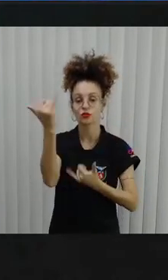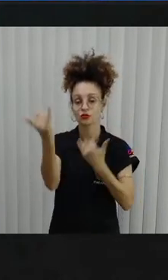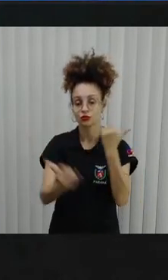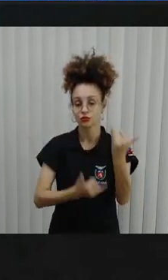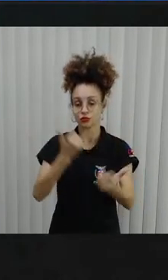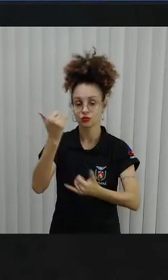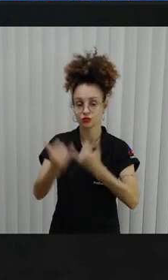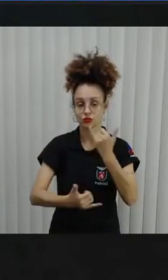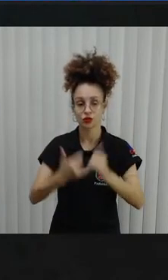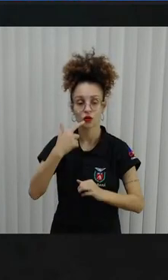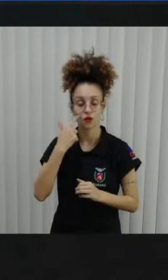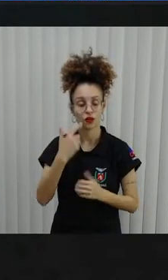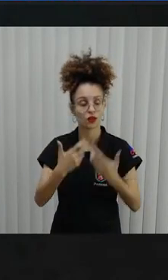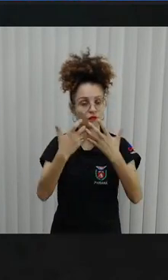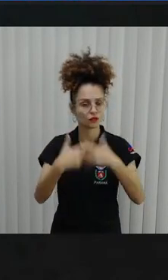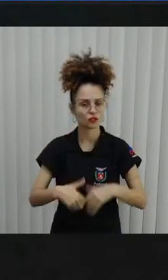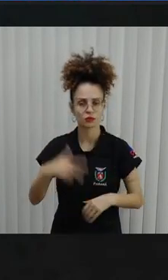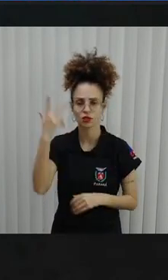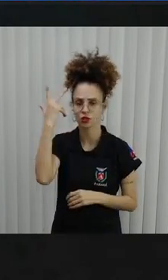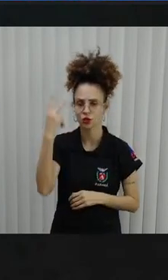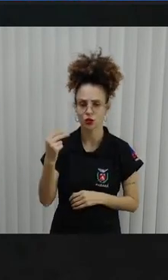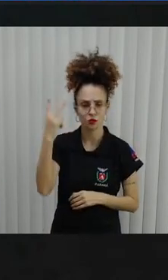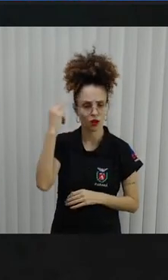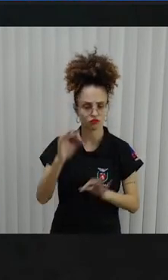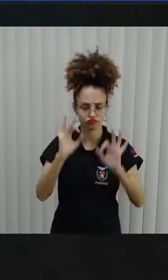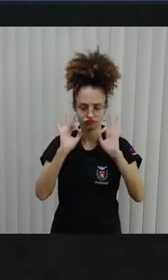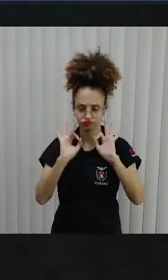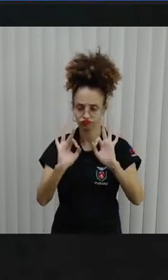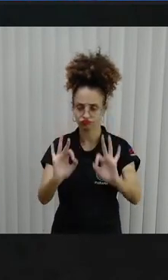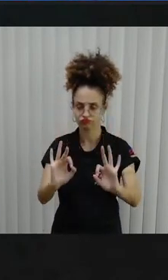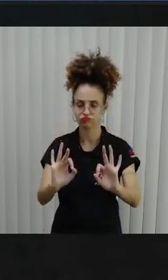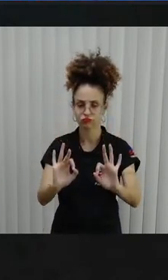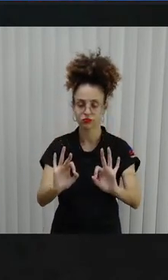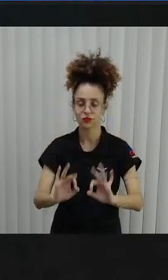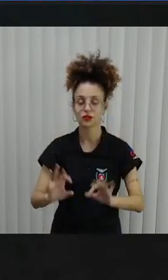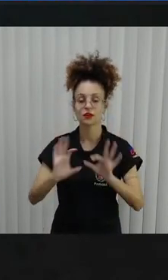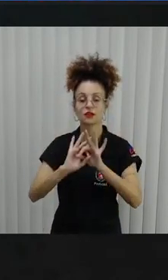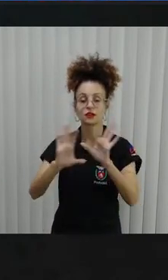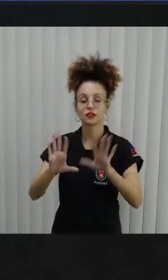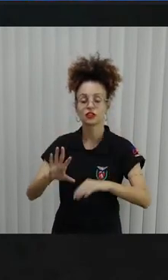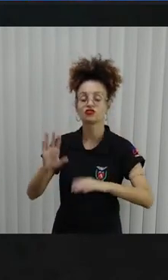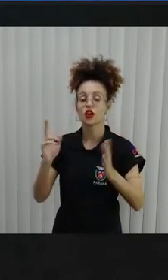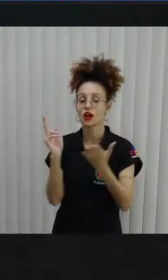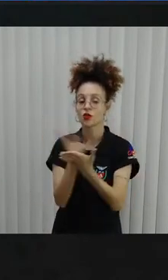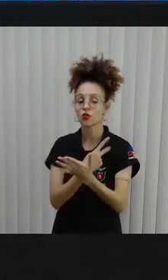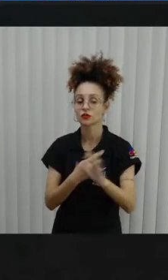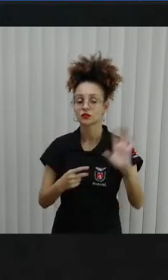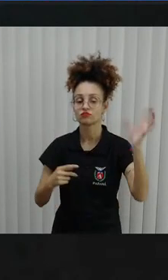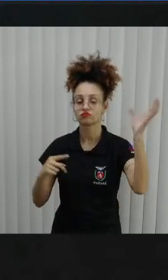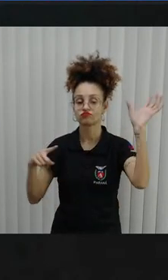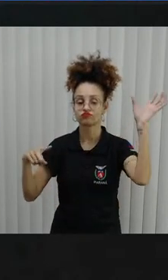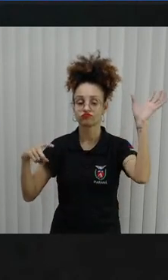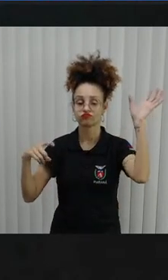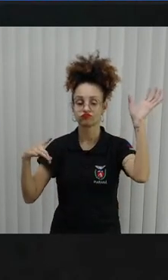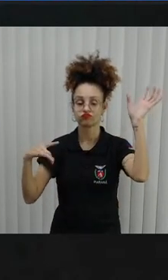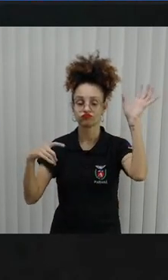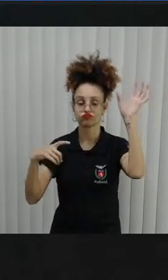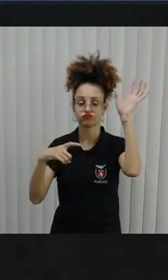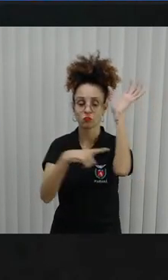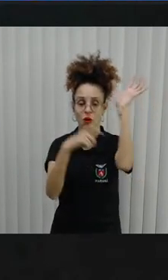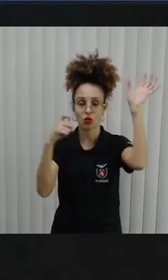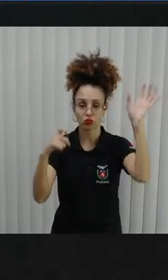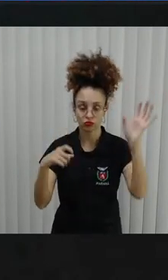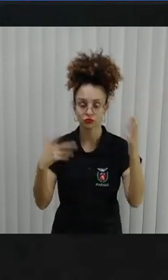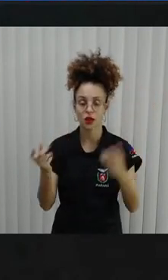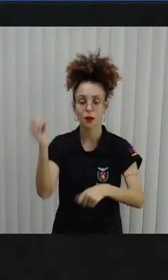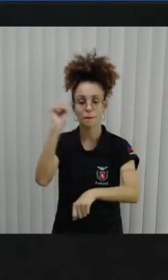pulando. Está continuando normal, está tudo certinho. Vou deixar a colisão acontecer e vou tentar apertar o espaço.